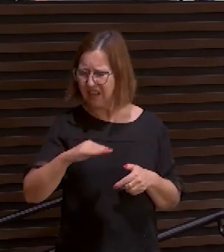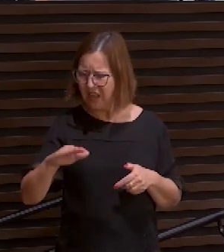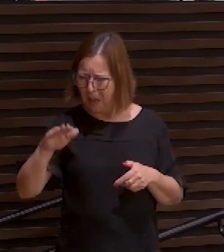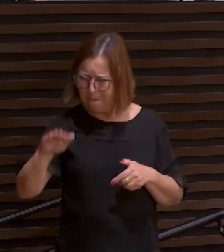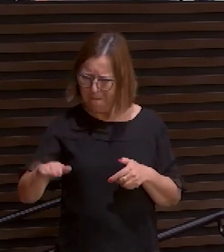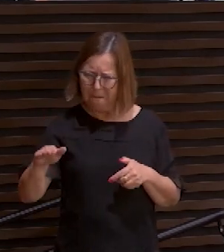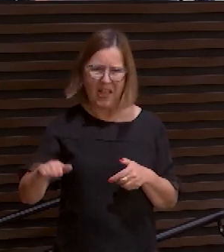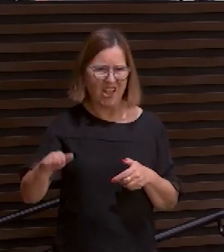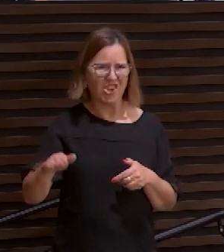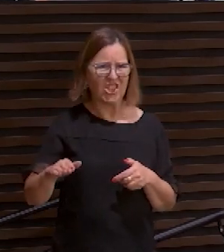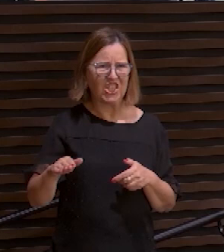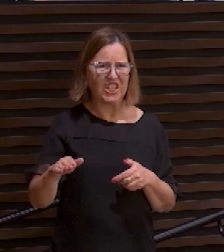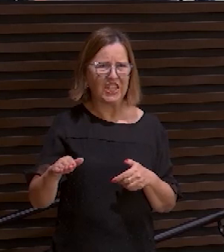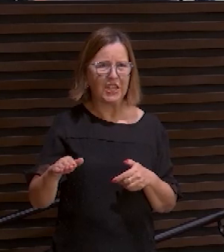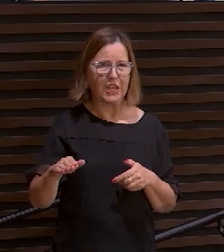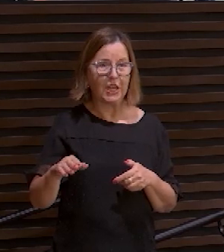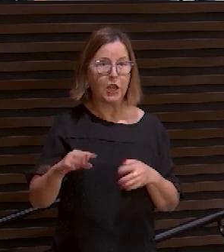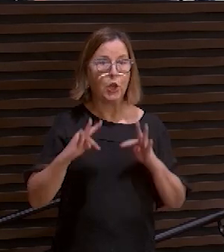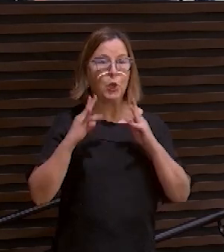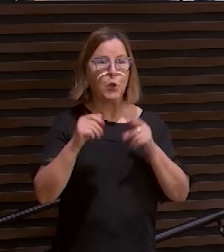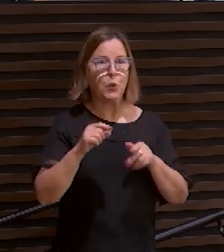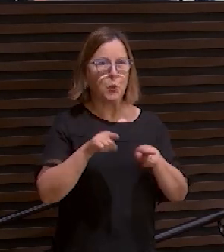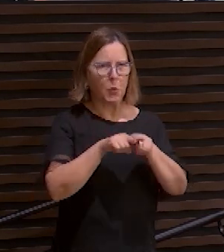ela nasceu com olhos castanhos.